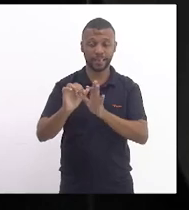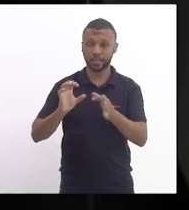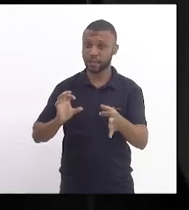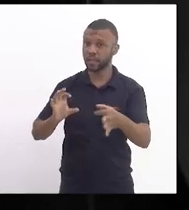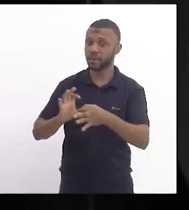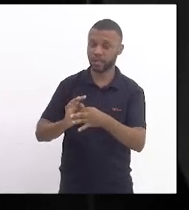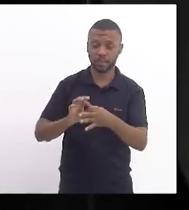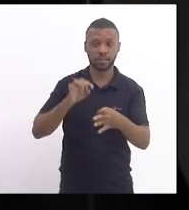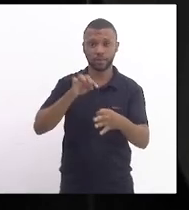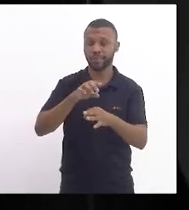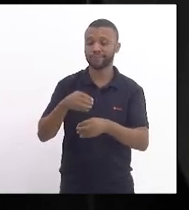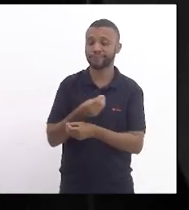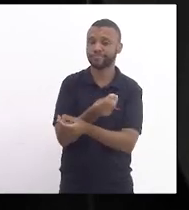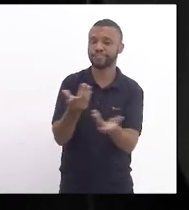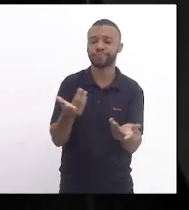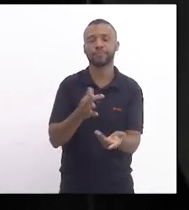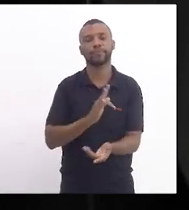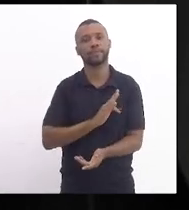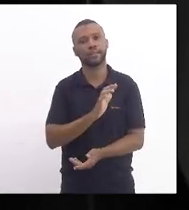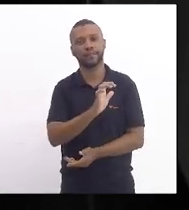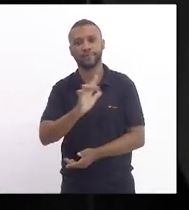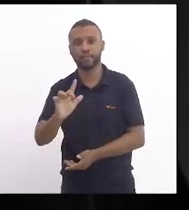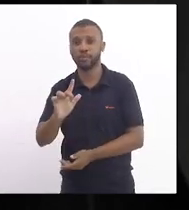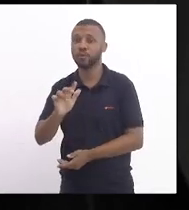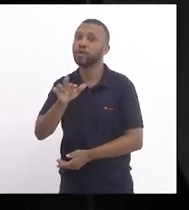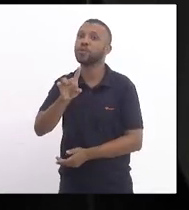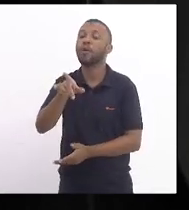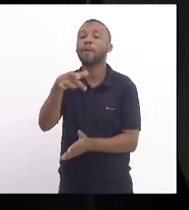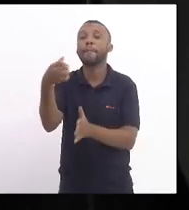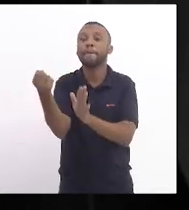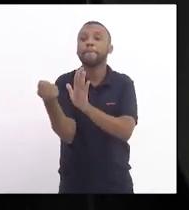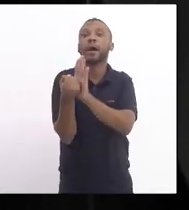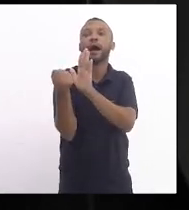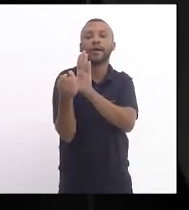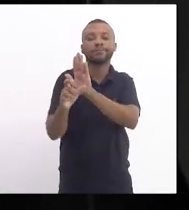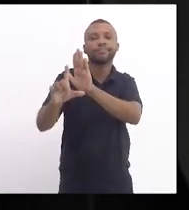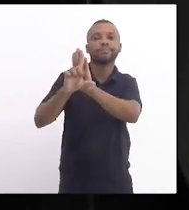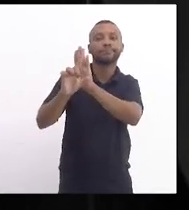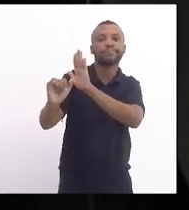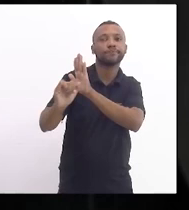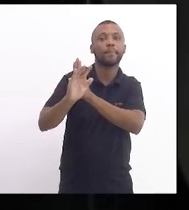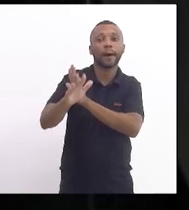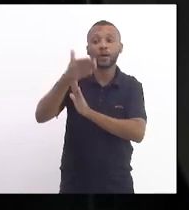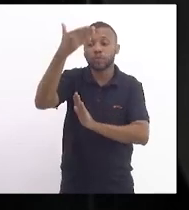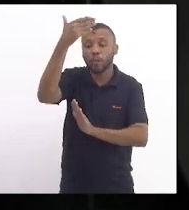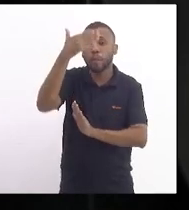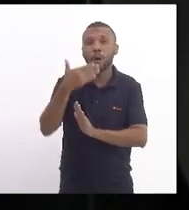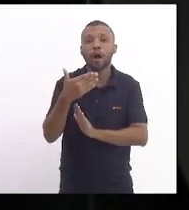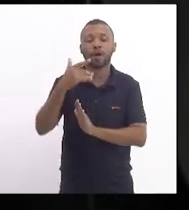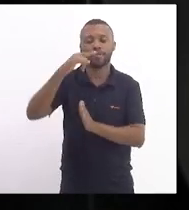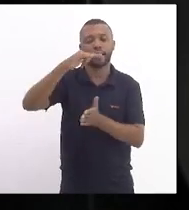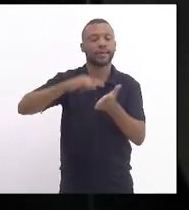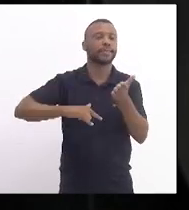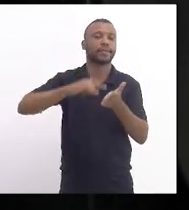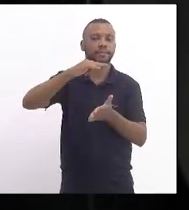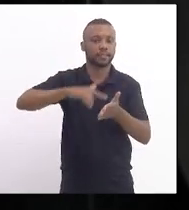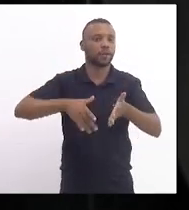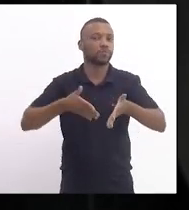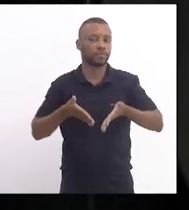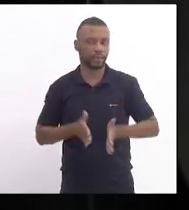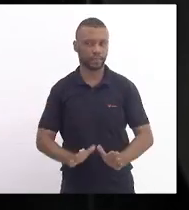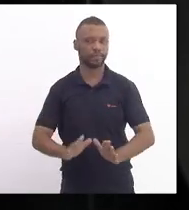polícia civil não sou um marco regulatório mais uma certidão de nascimento e essa